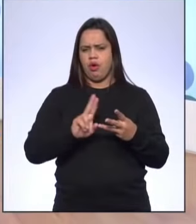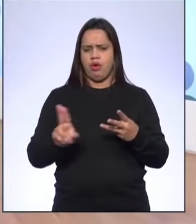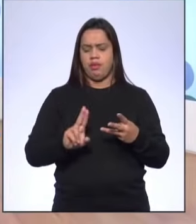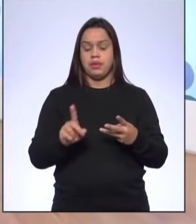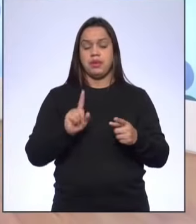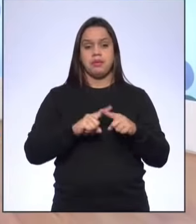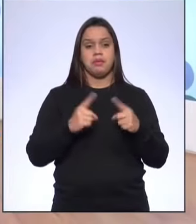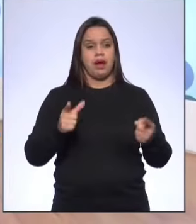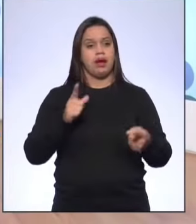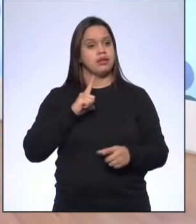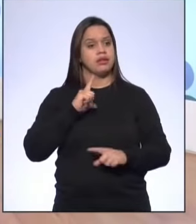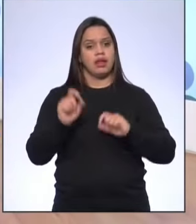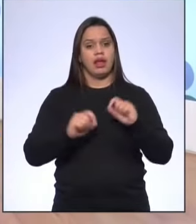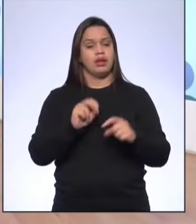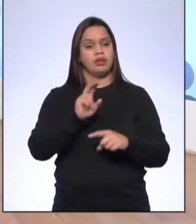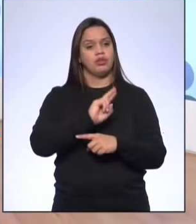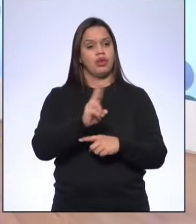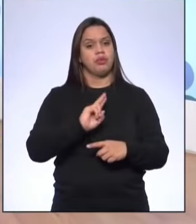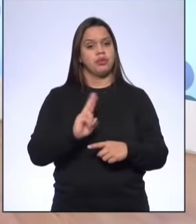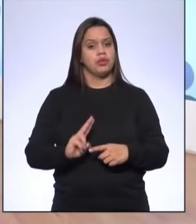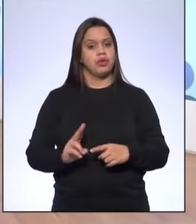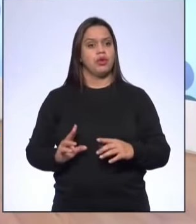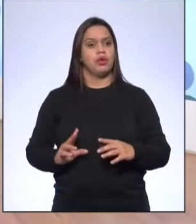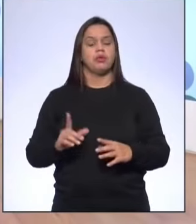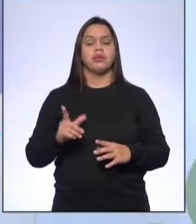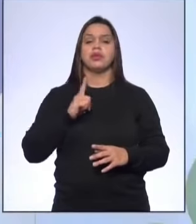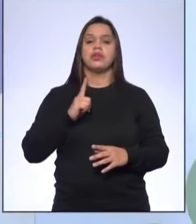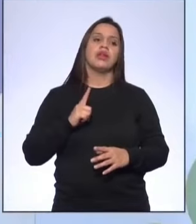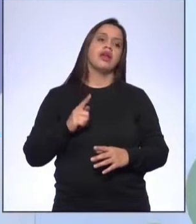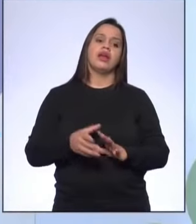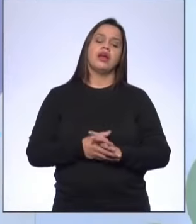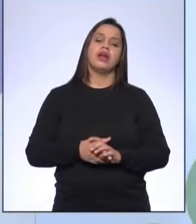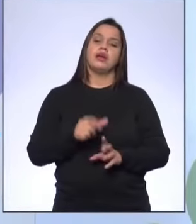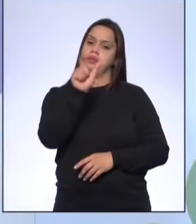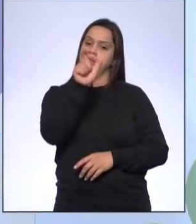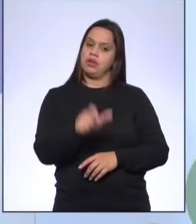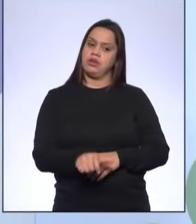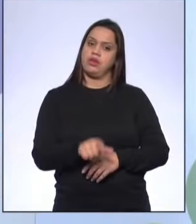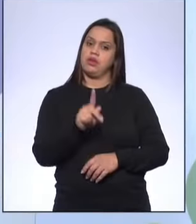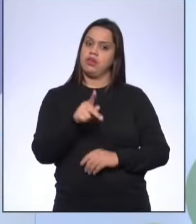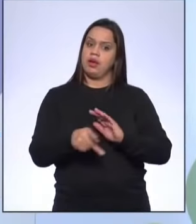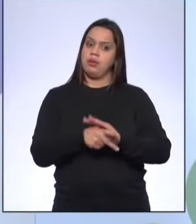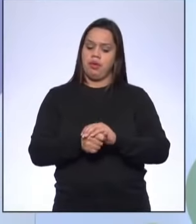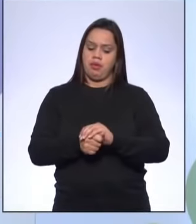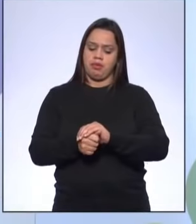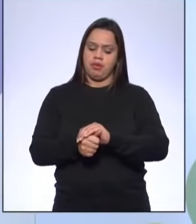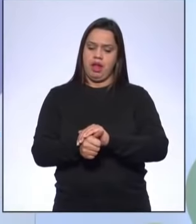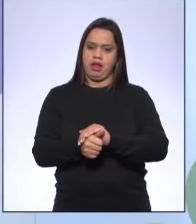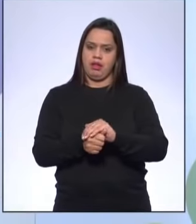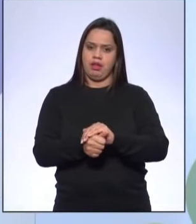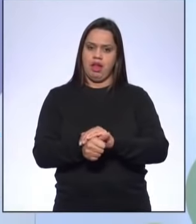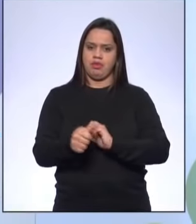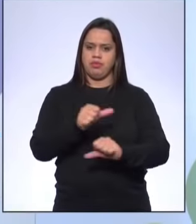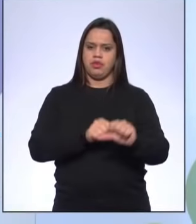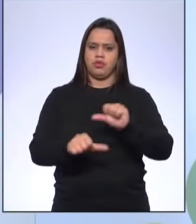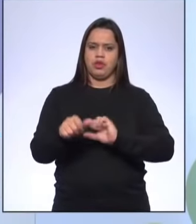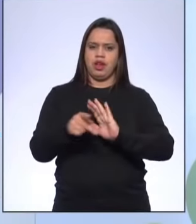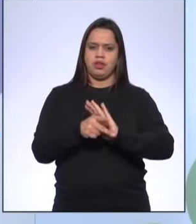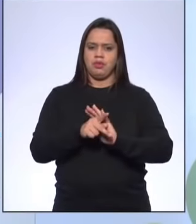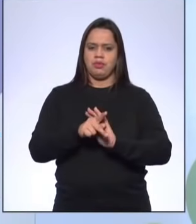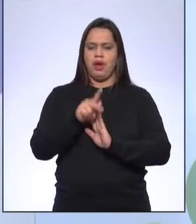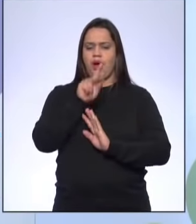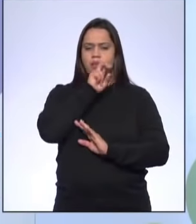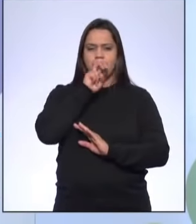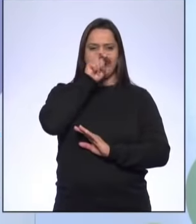mas você tem os nomes a geralmente você tem o personagens qual ele é uma tartaruga misturado com o esquilo então